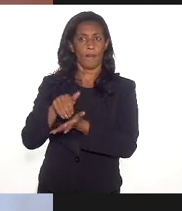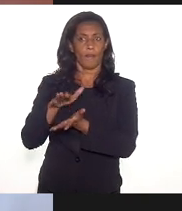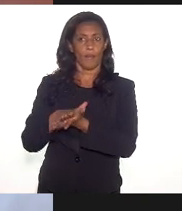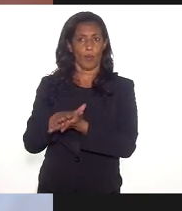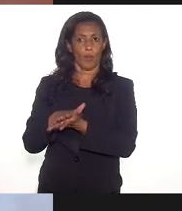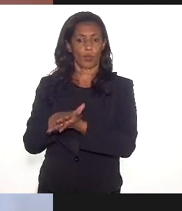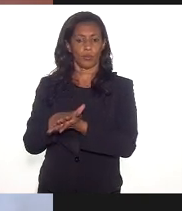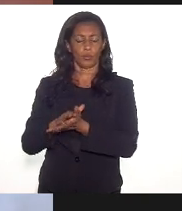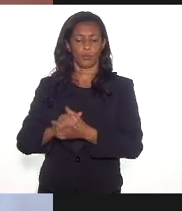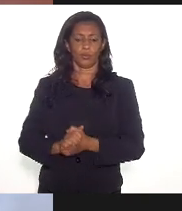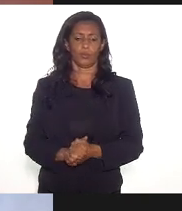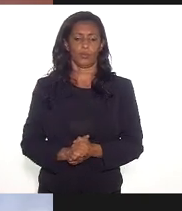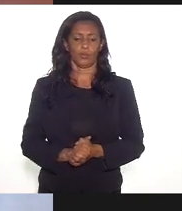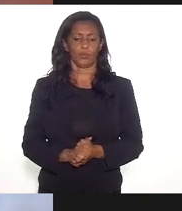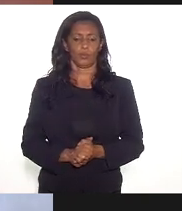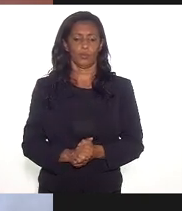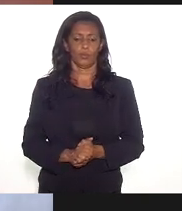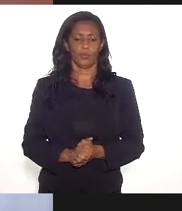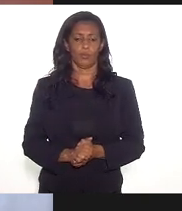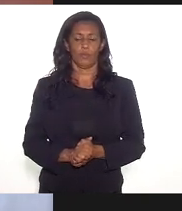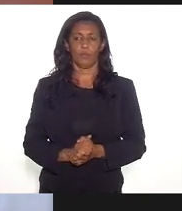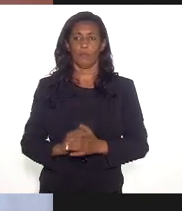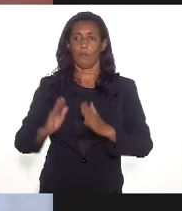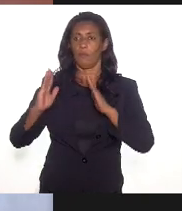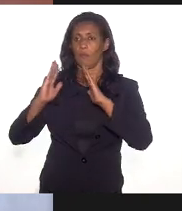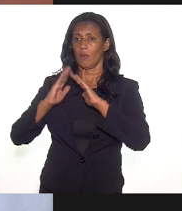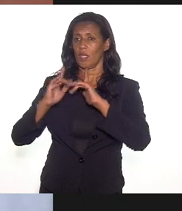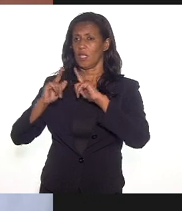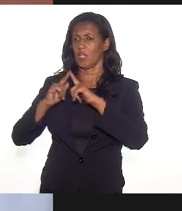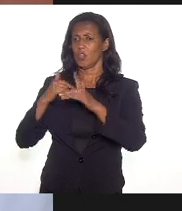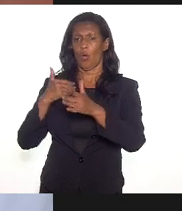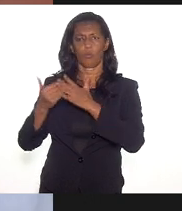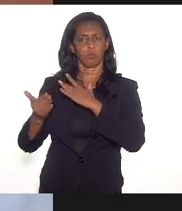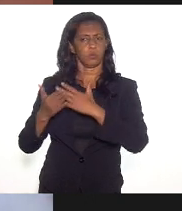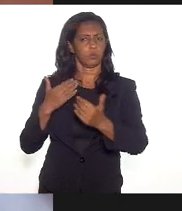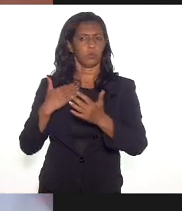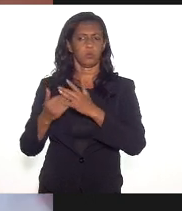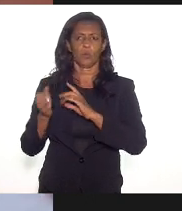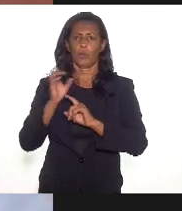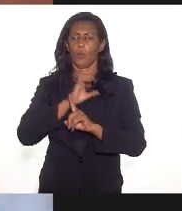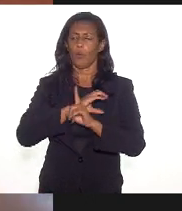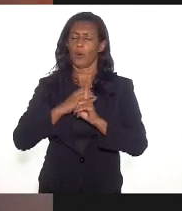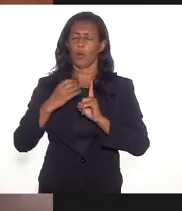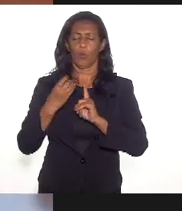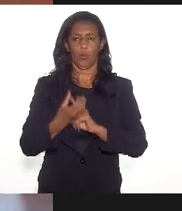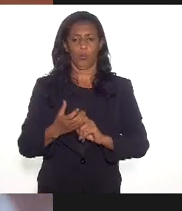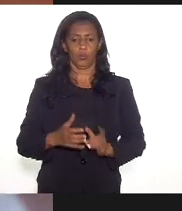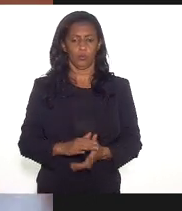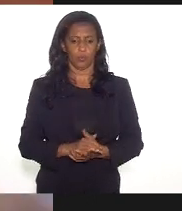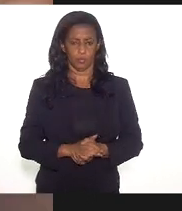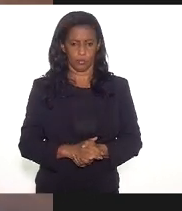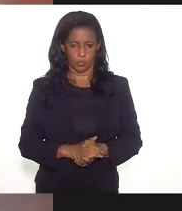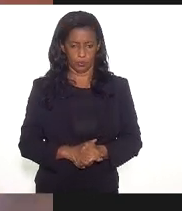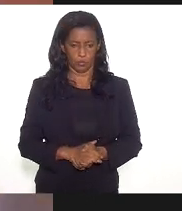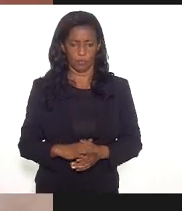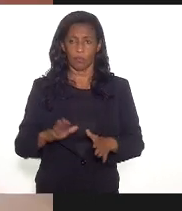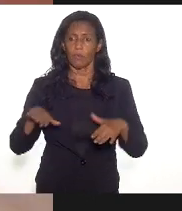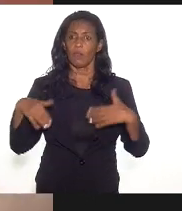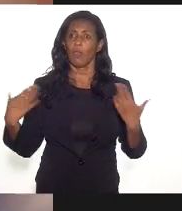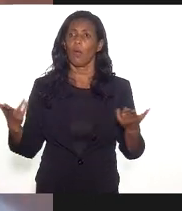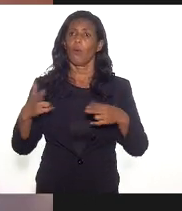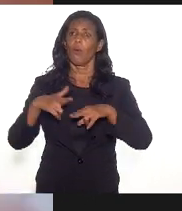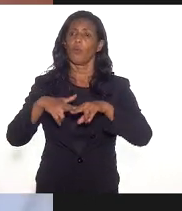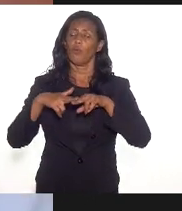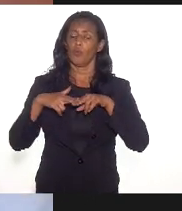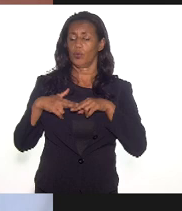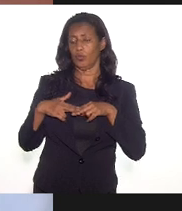a linha B, templos de qualquer culto. Deixa eu te dizer, Thiago, qual o motivo,